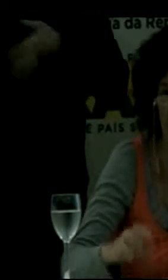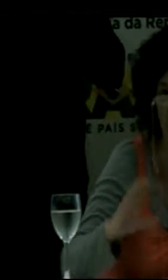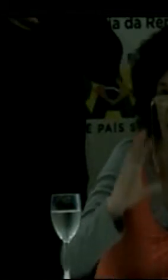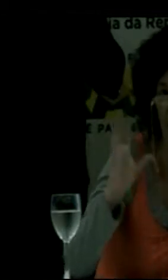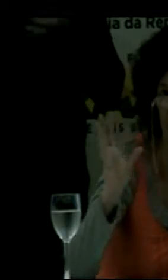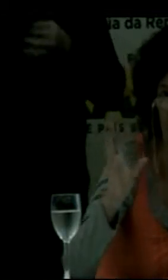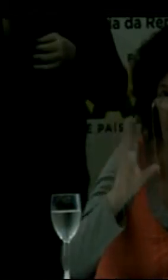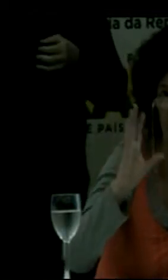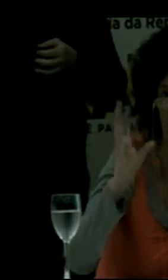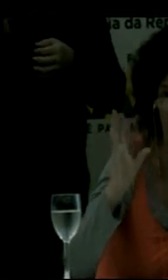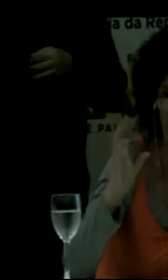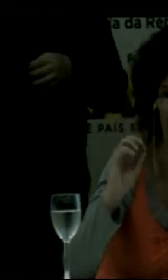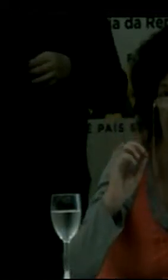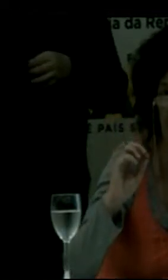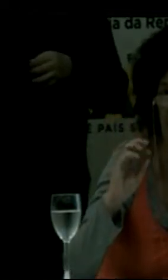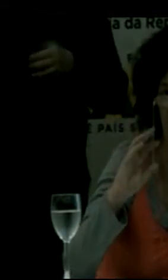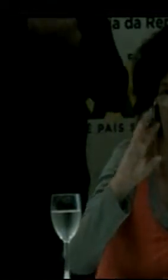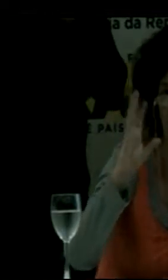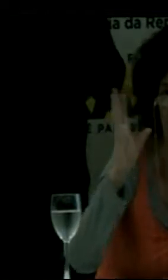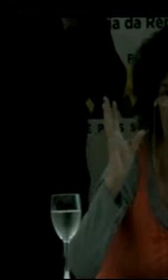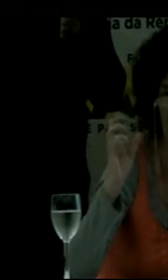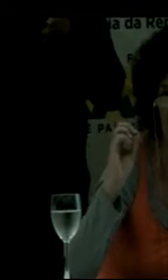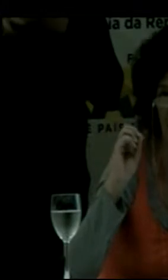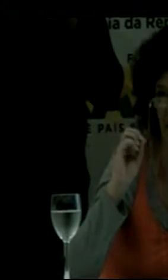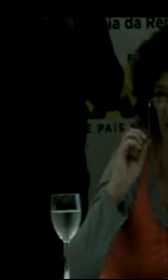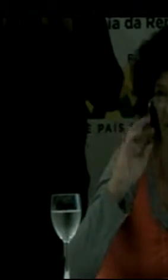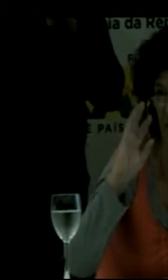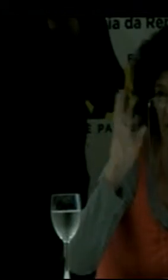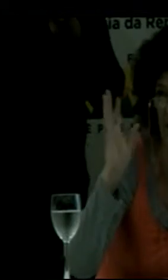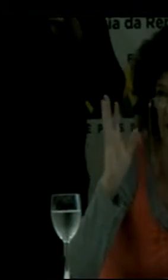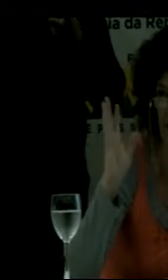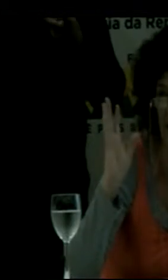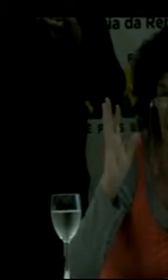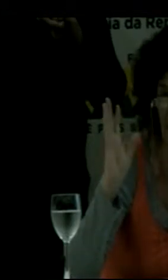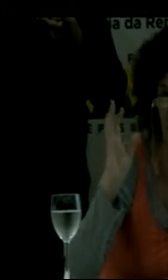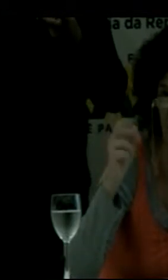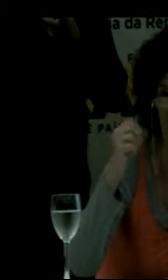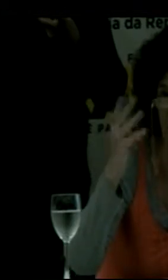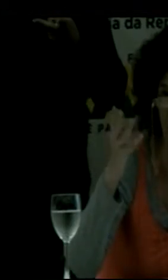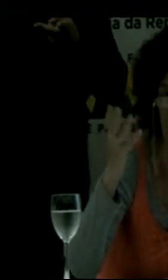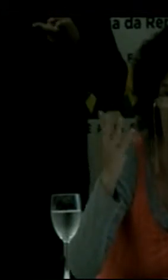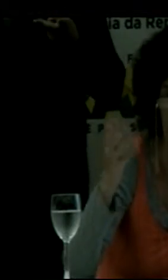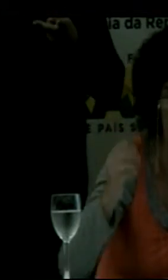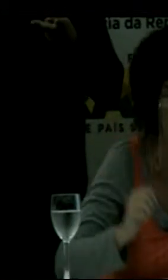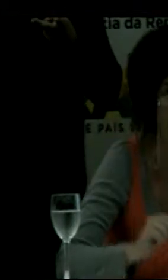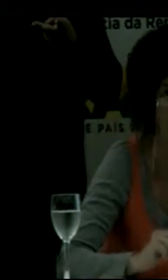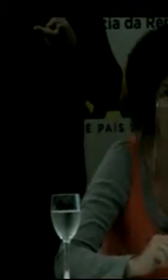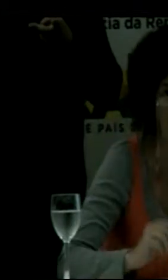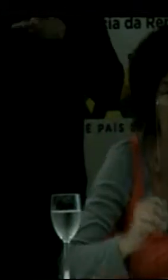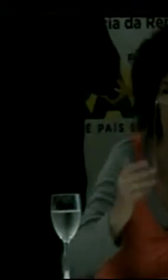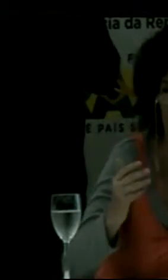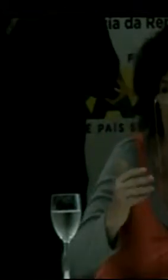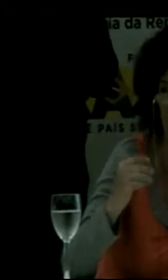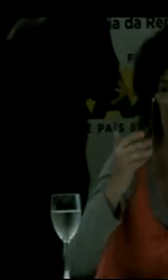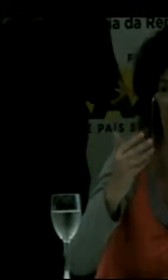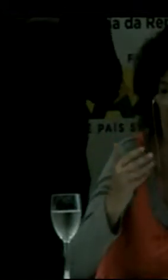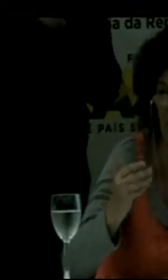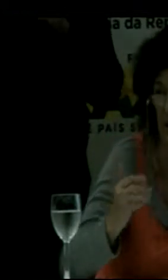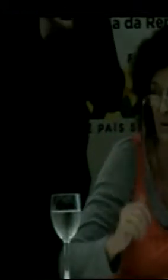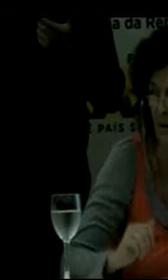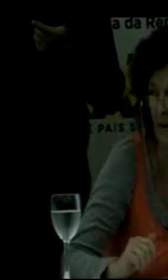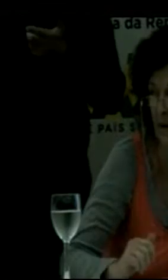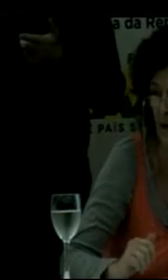sugerido usar um mamulengo na abertura, fazer alguma coisa interativa ou de entretenimento para poder contemplar as populações que naturalmente